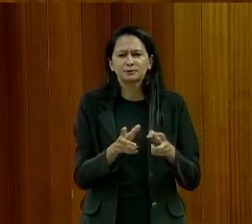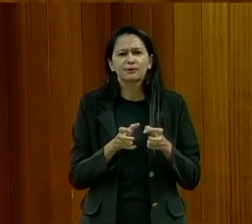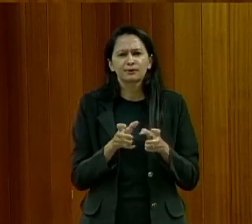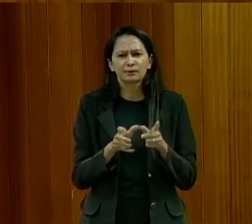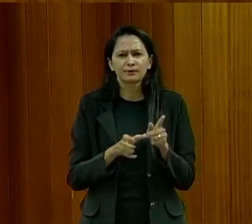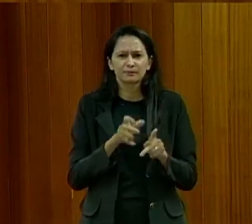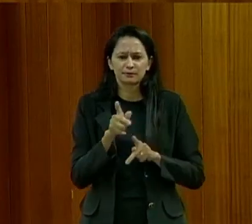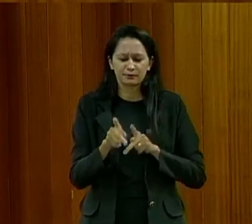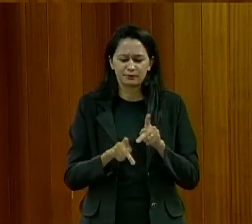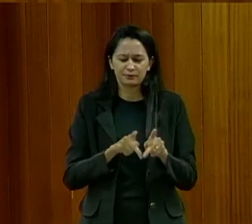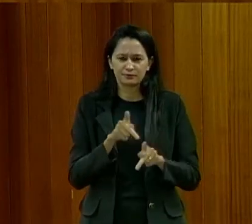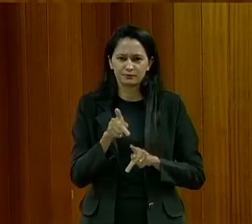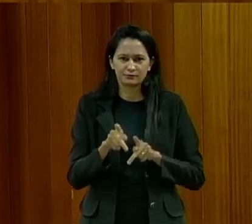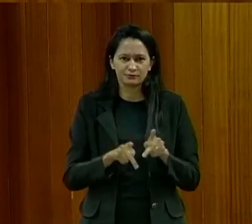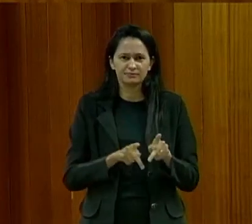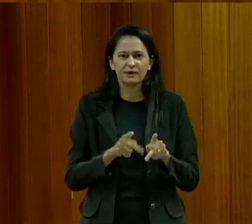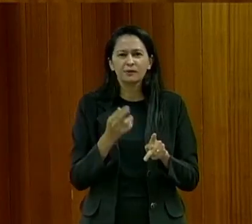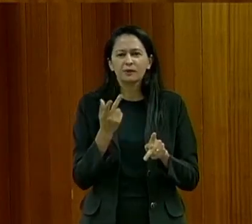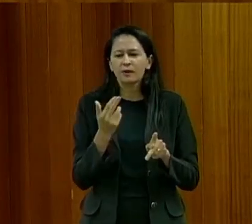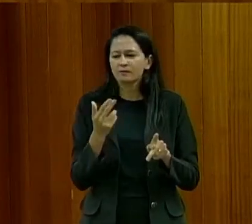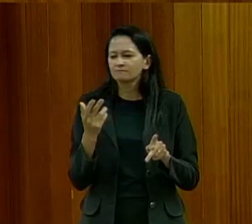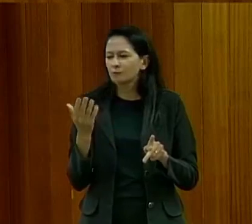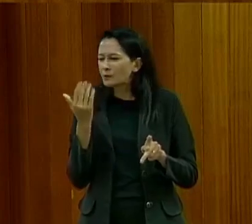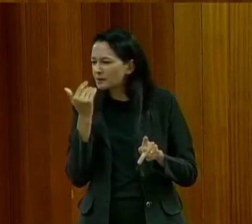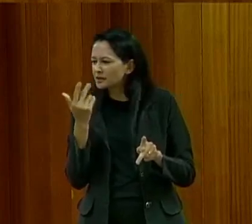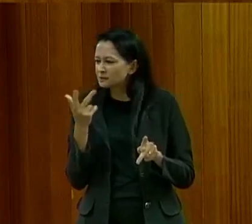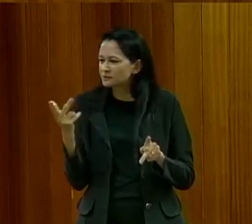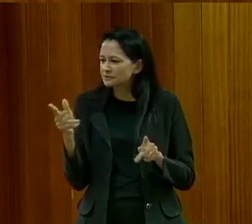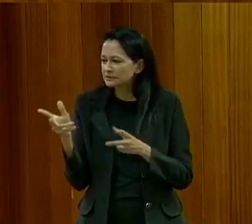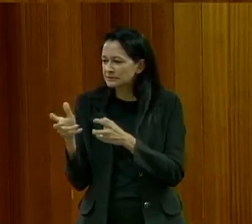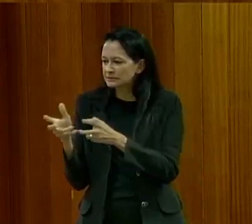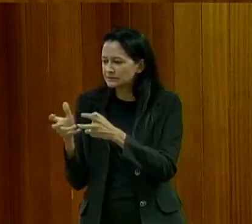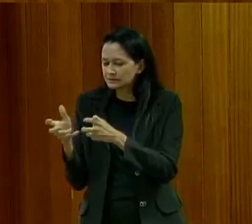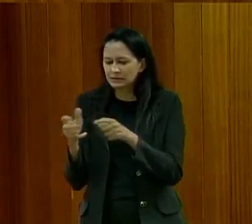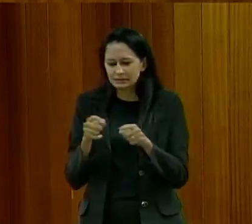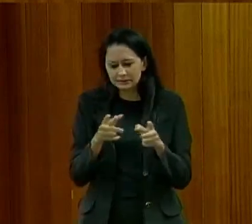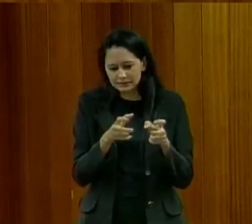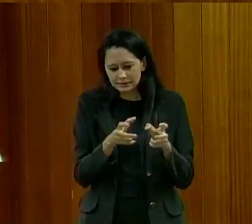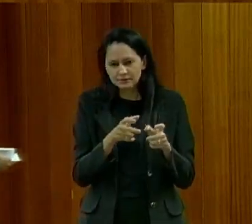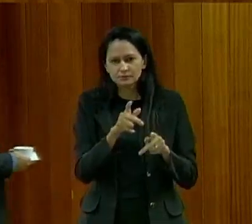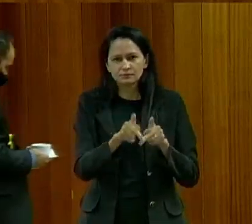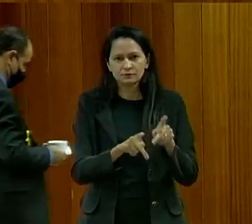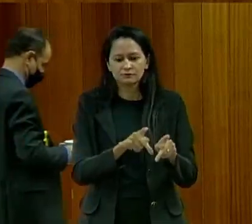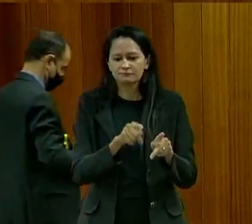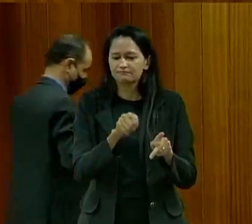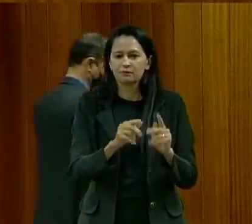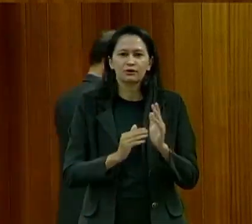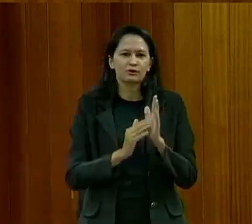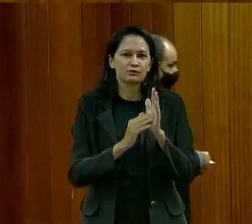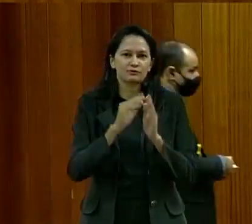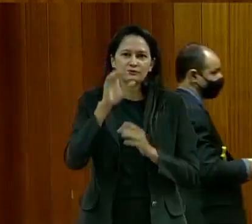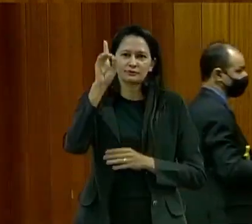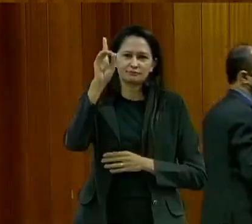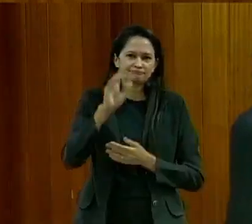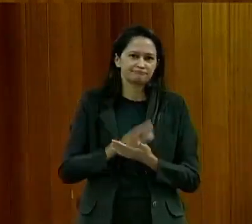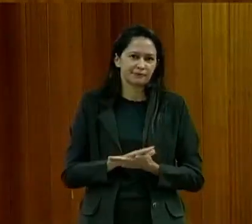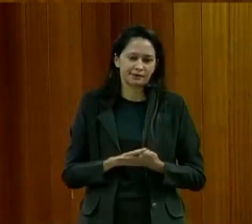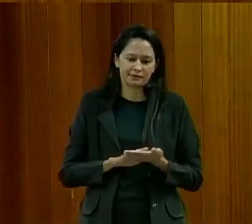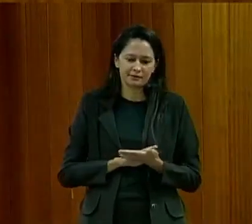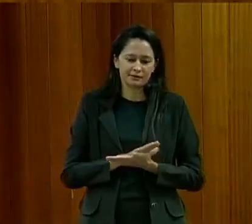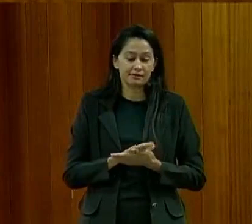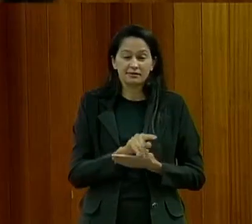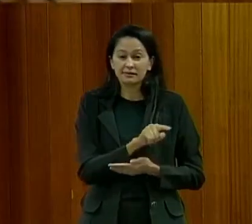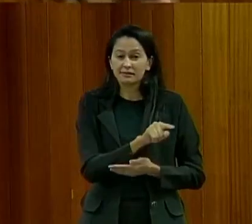se comesse um pão, e não invocam a Deus? Eis que eles se acham